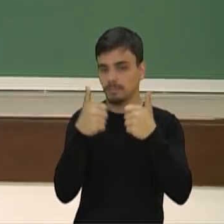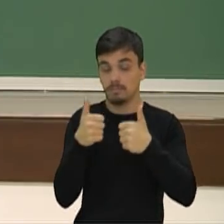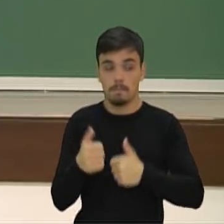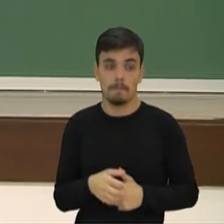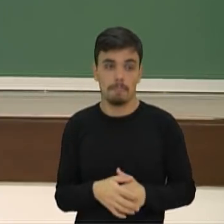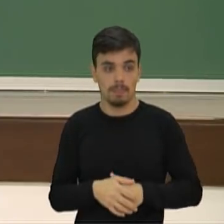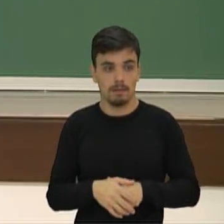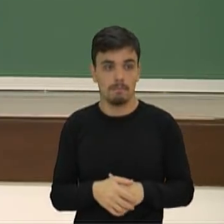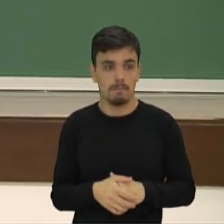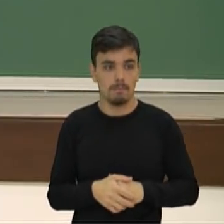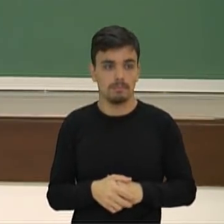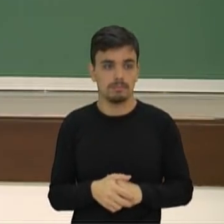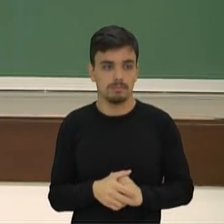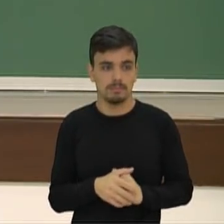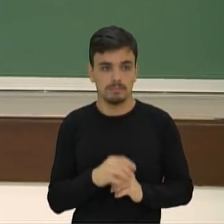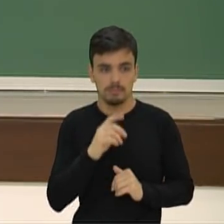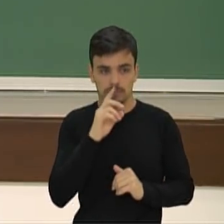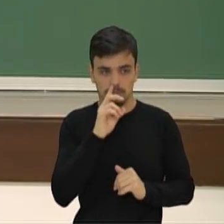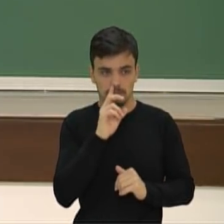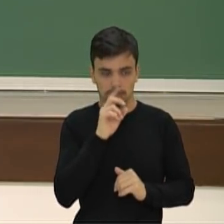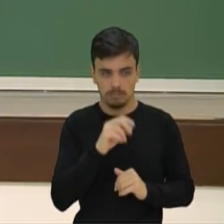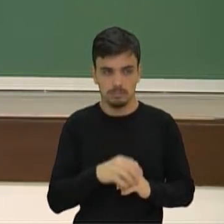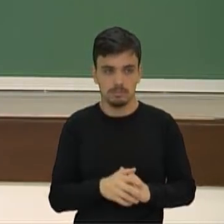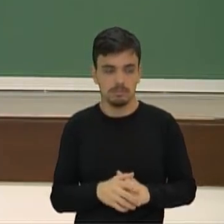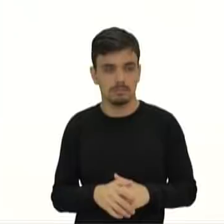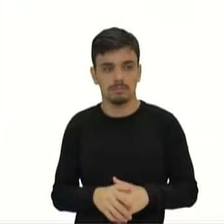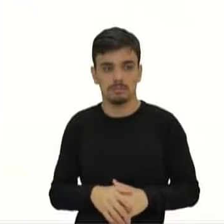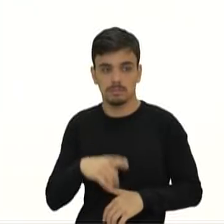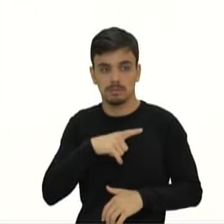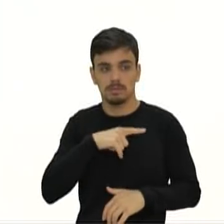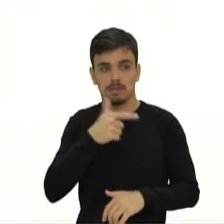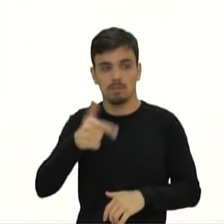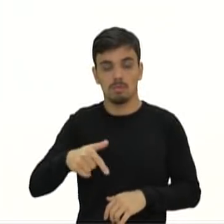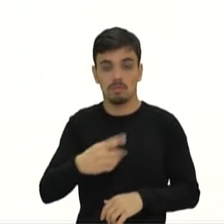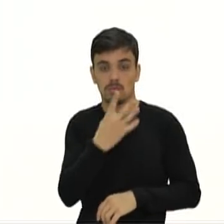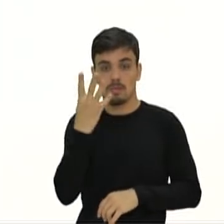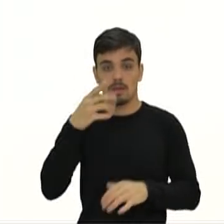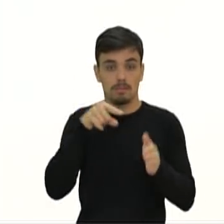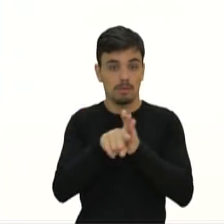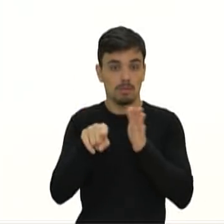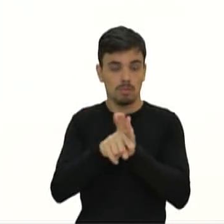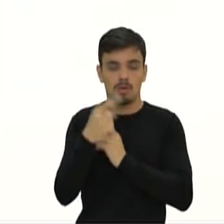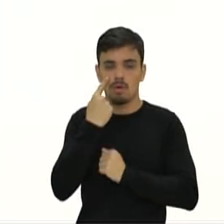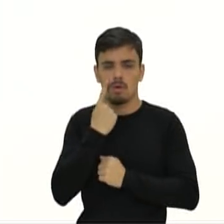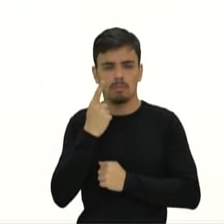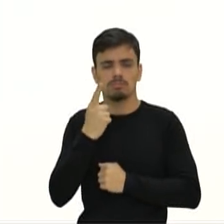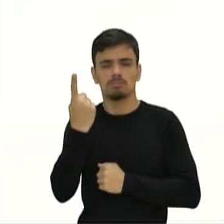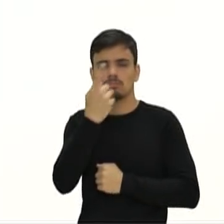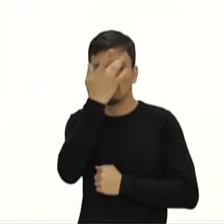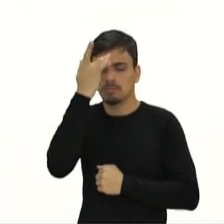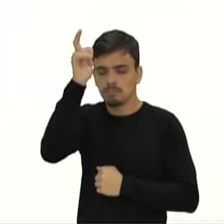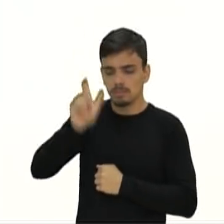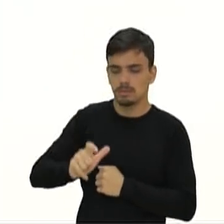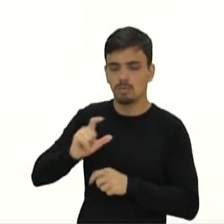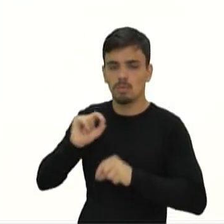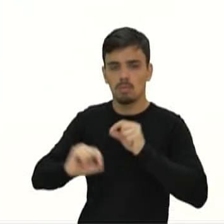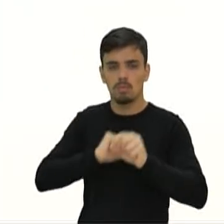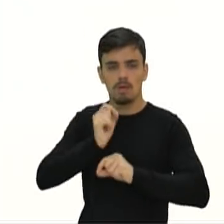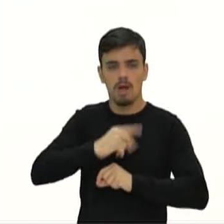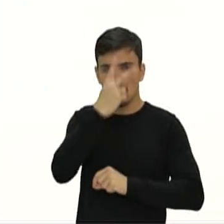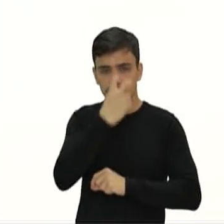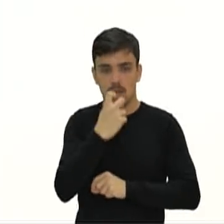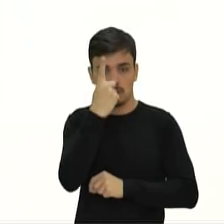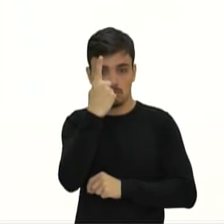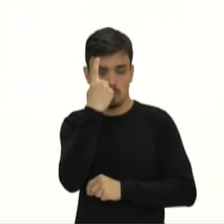tela novamente? Então, temos aqui o nosso quarto quiz. Olha o que ele diz ali. Uma pessoa que é cega de